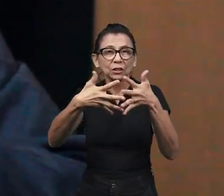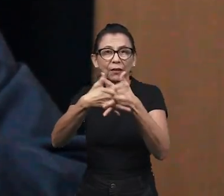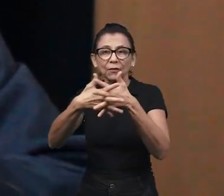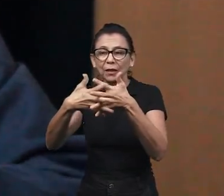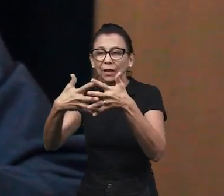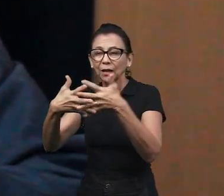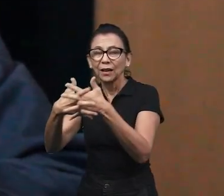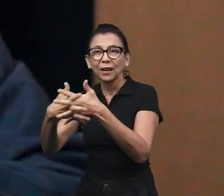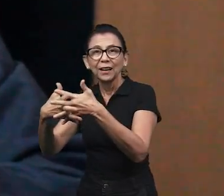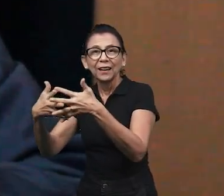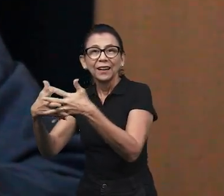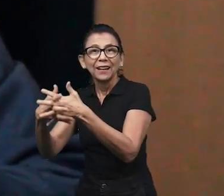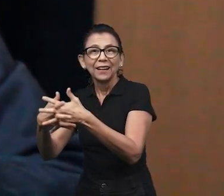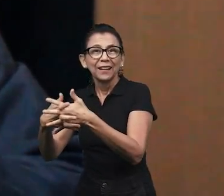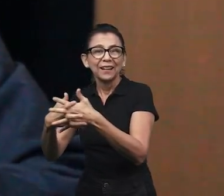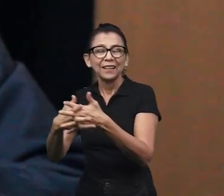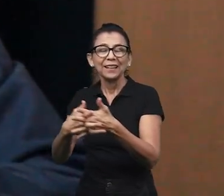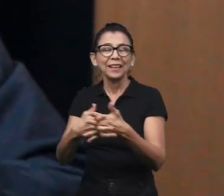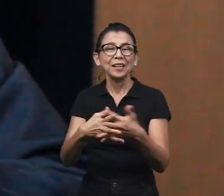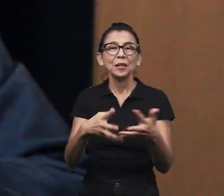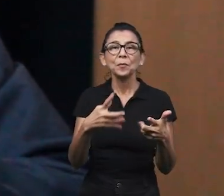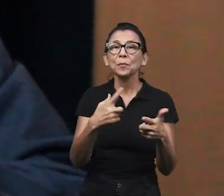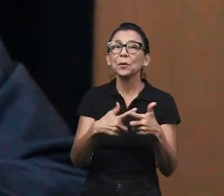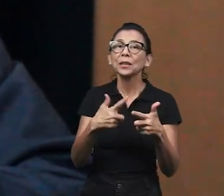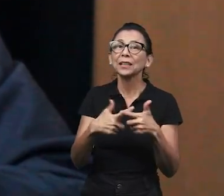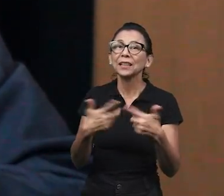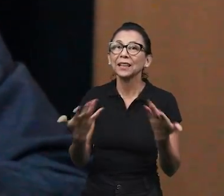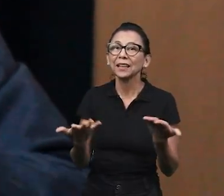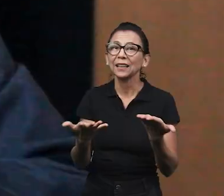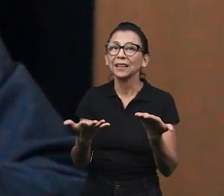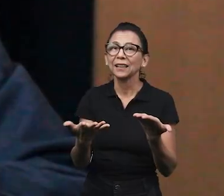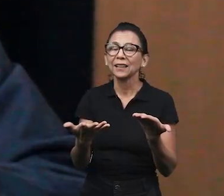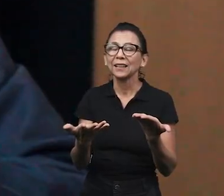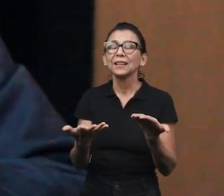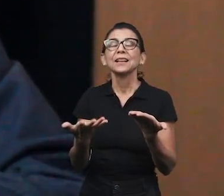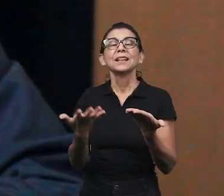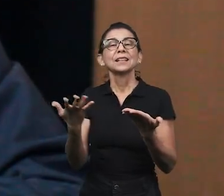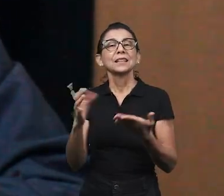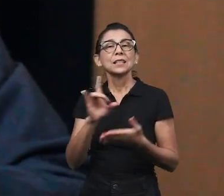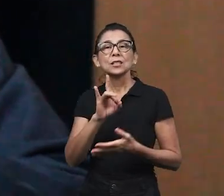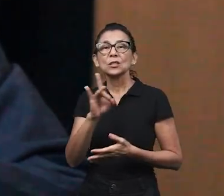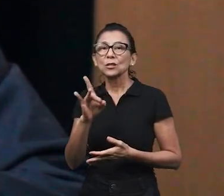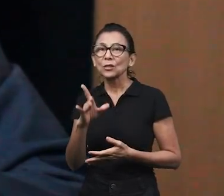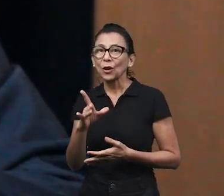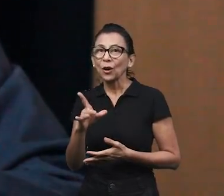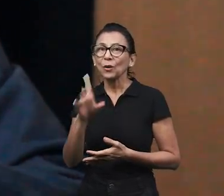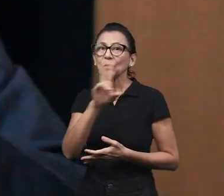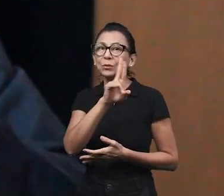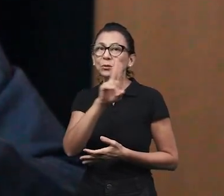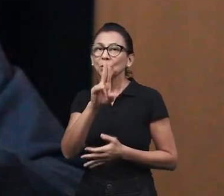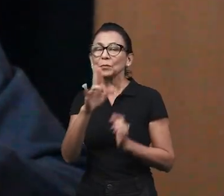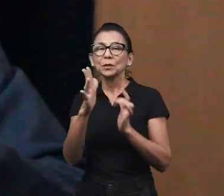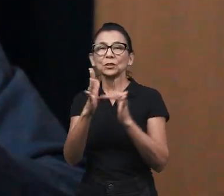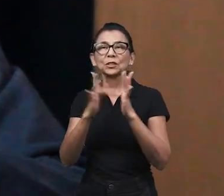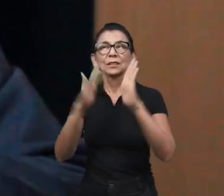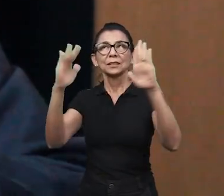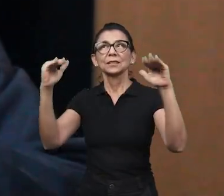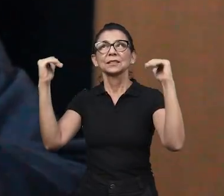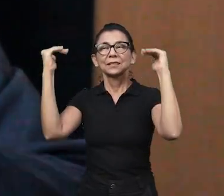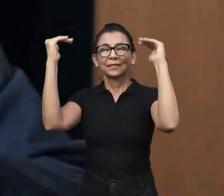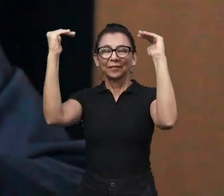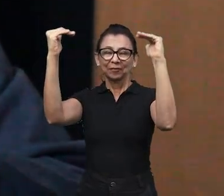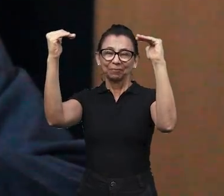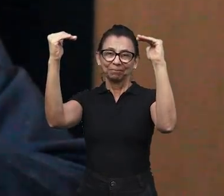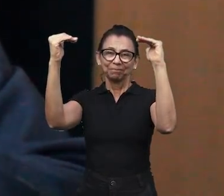Que somente aqui o nome do Senhor Jesus, ele tem que aparecer. O voluntário é isso mesmo, ele